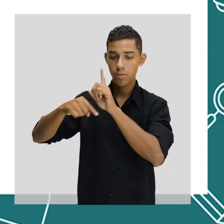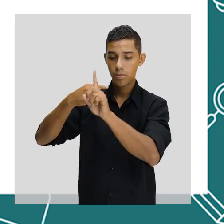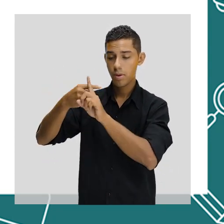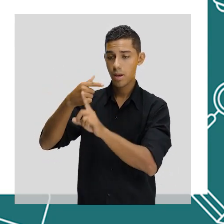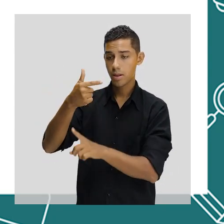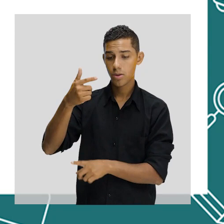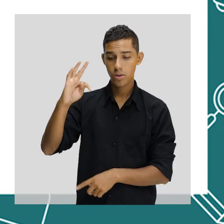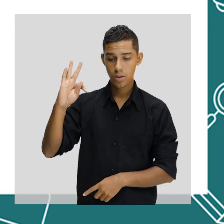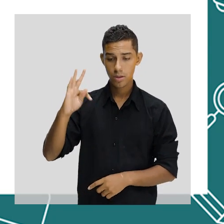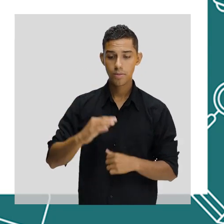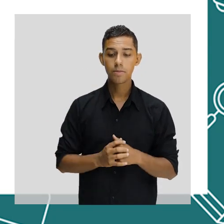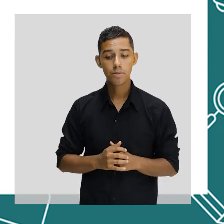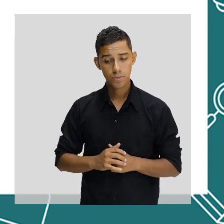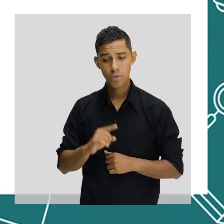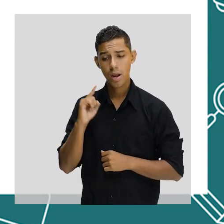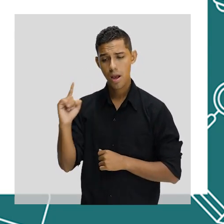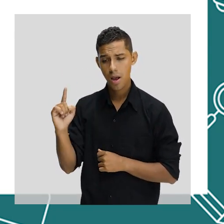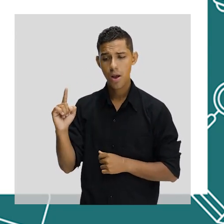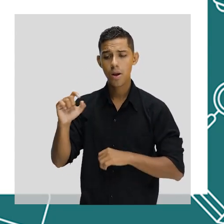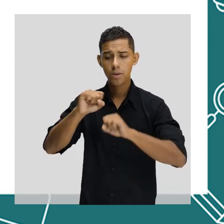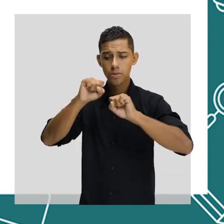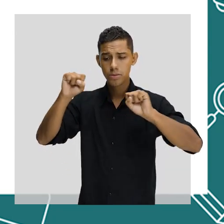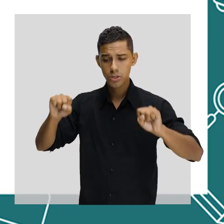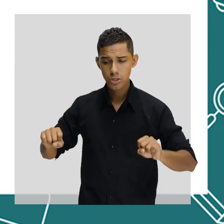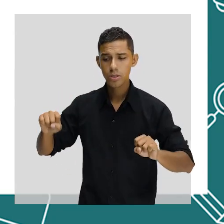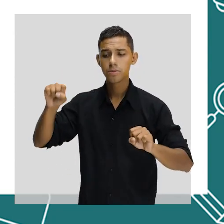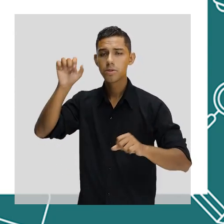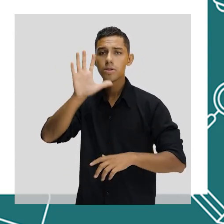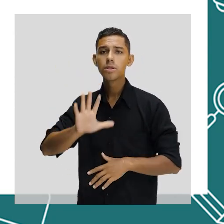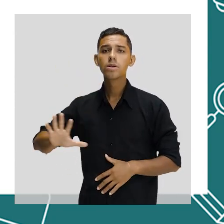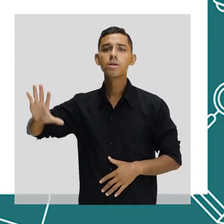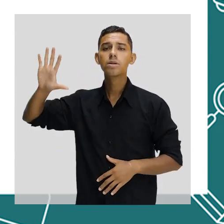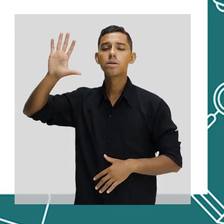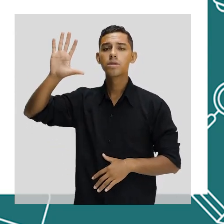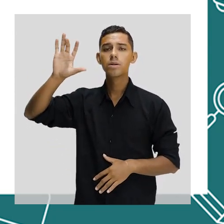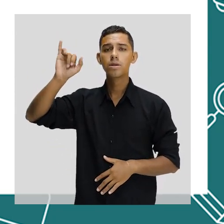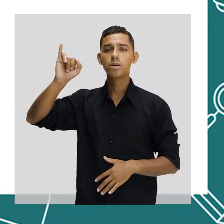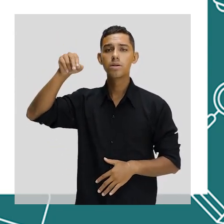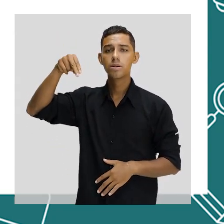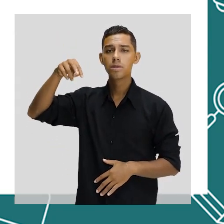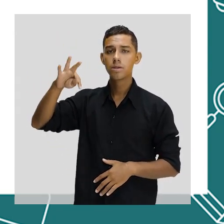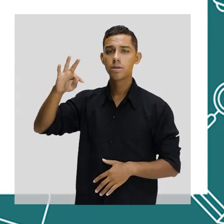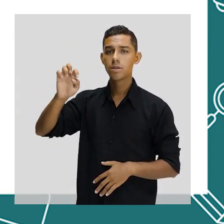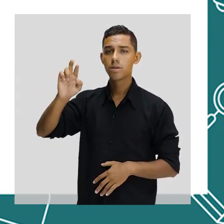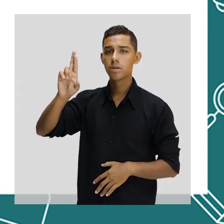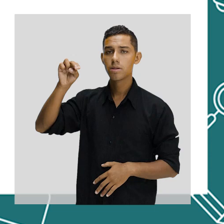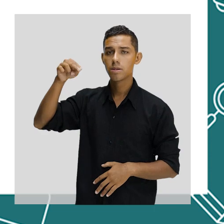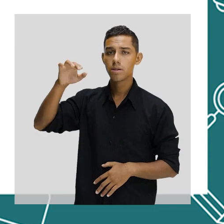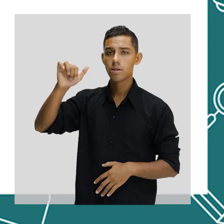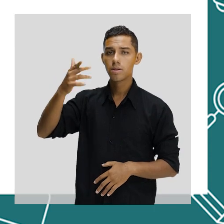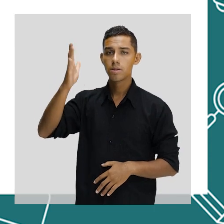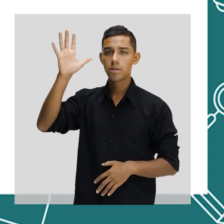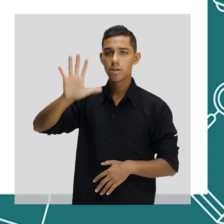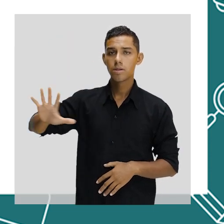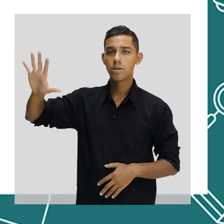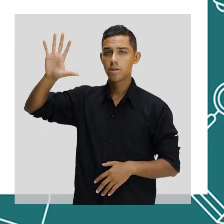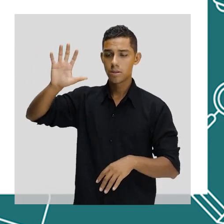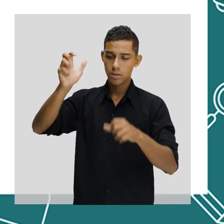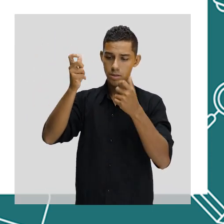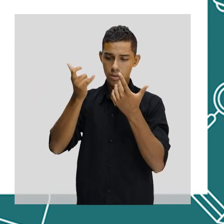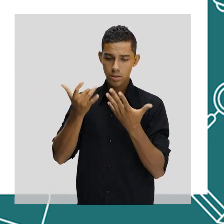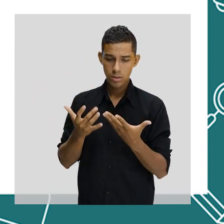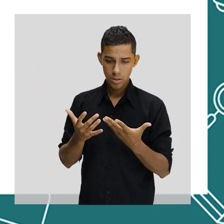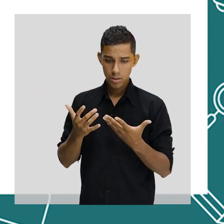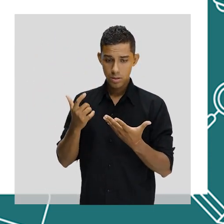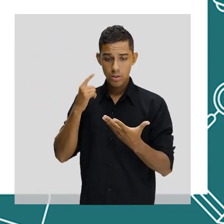em que esses móveis se encontram, né, letra A 10, letra B 20, letra C 5 e letra D 15 segundos. Tá